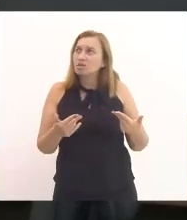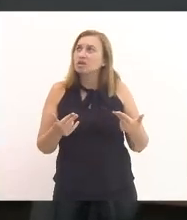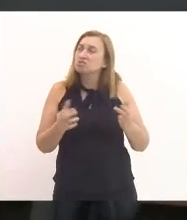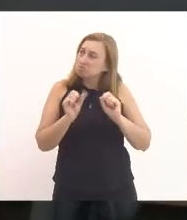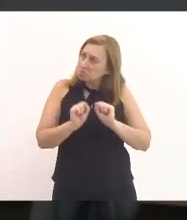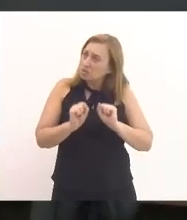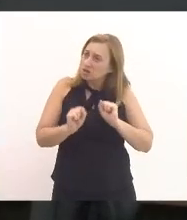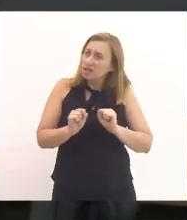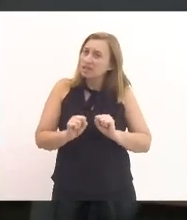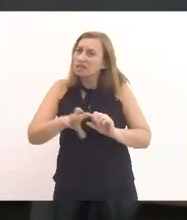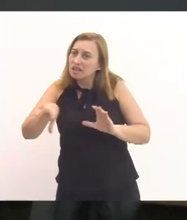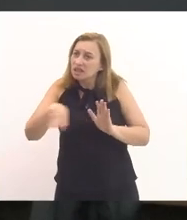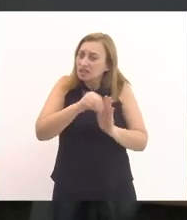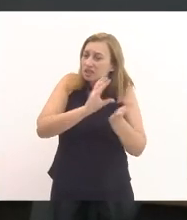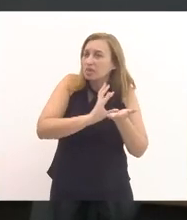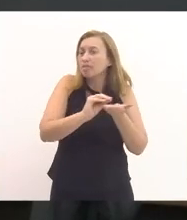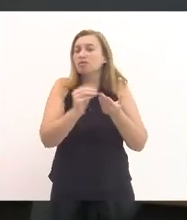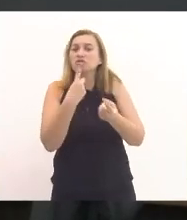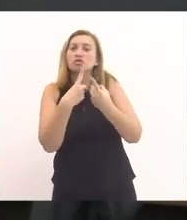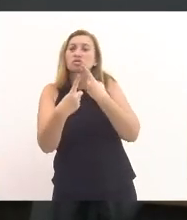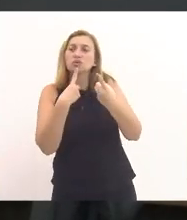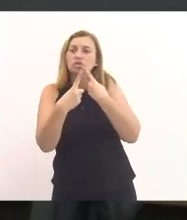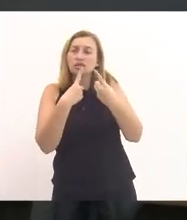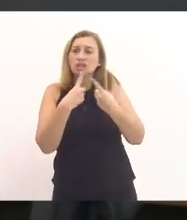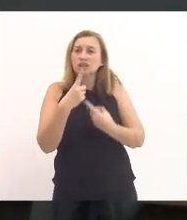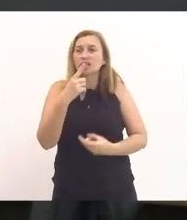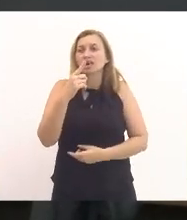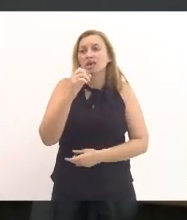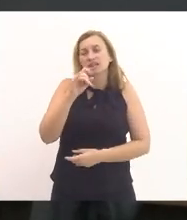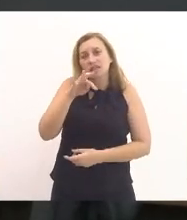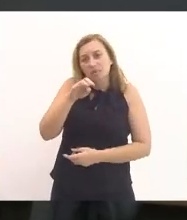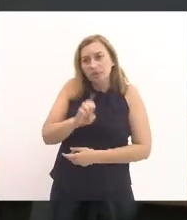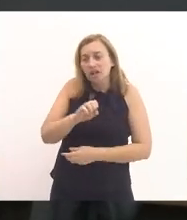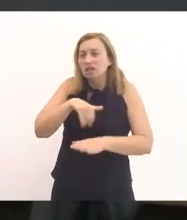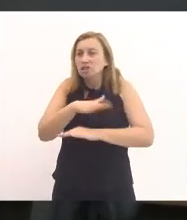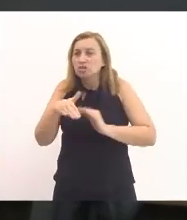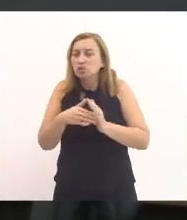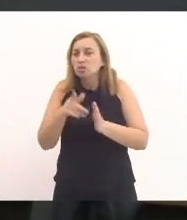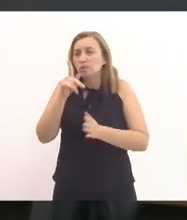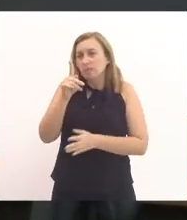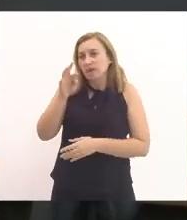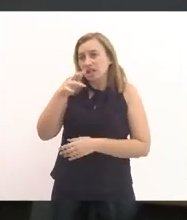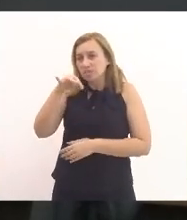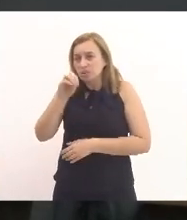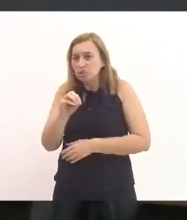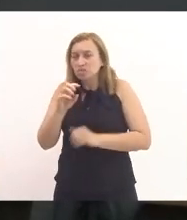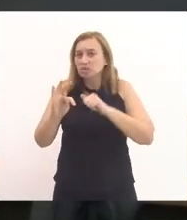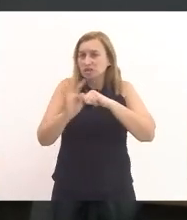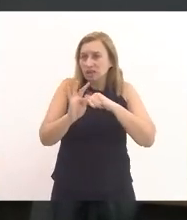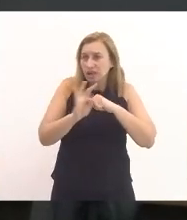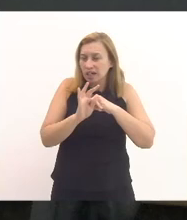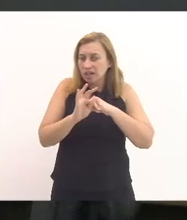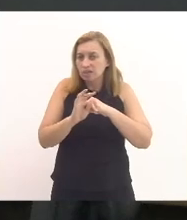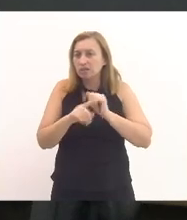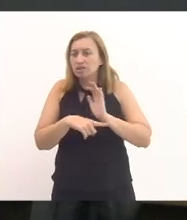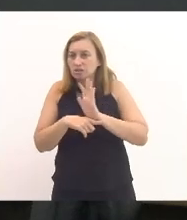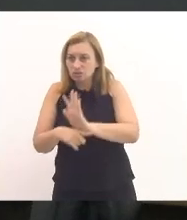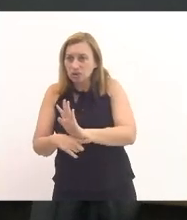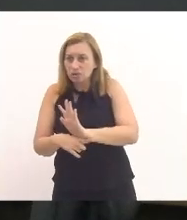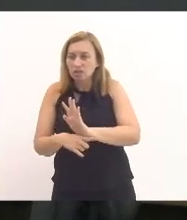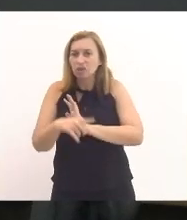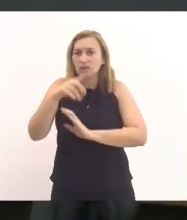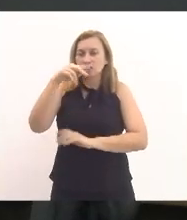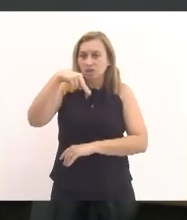talvez pudesse estar em Pauta nas discussões é a insalubridade de todos os peritos técnicos auxiliares de necropsia